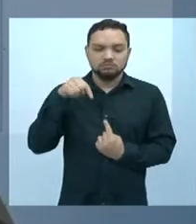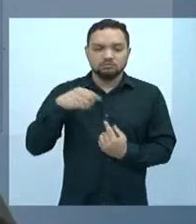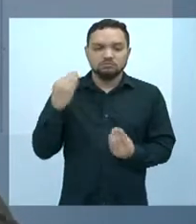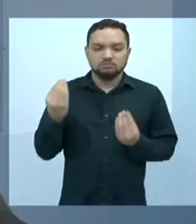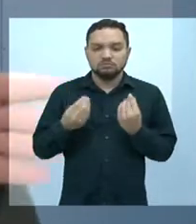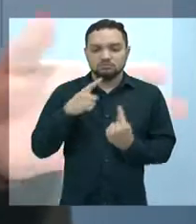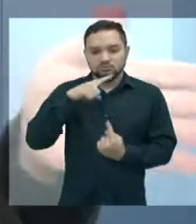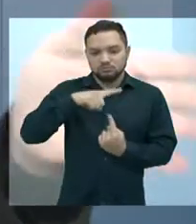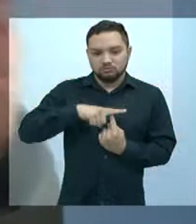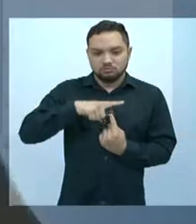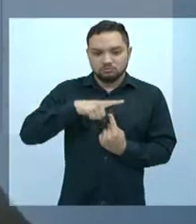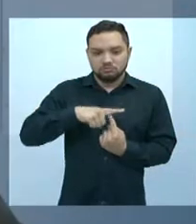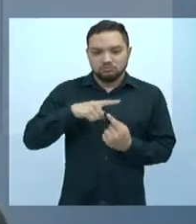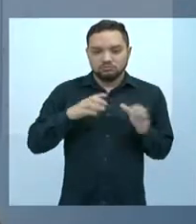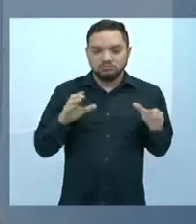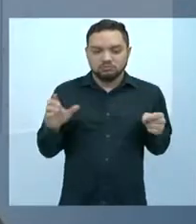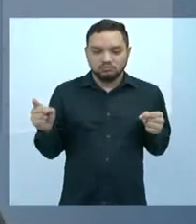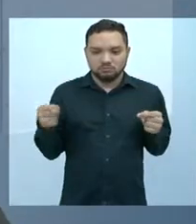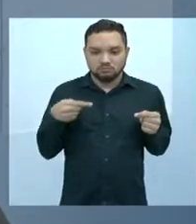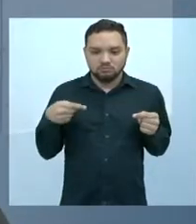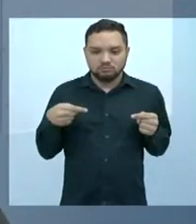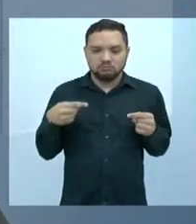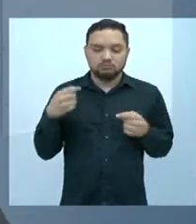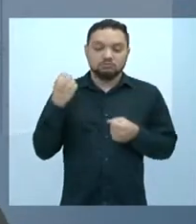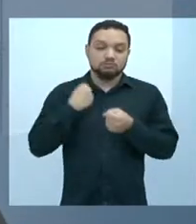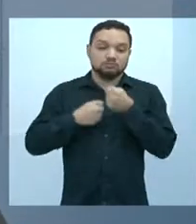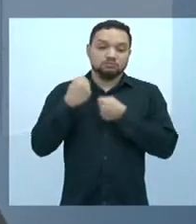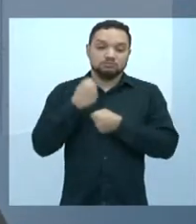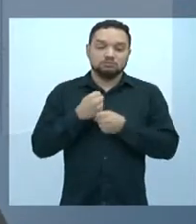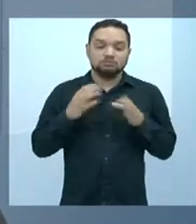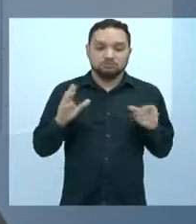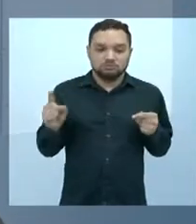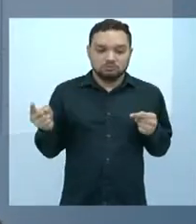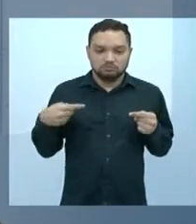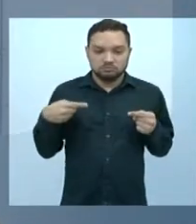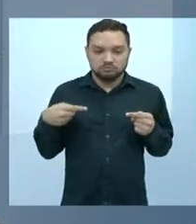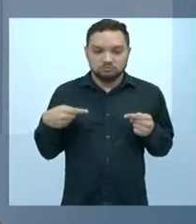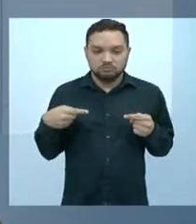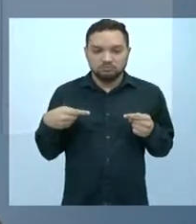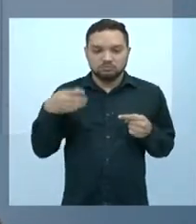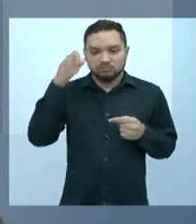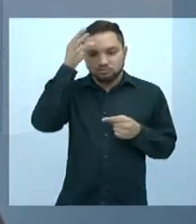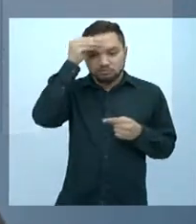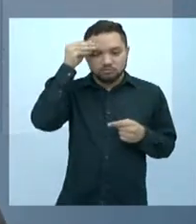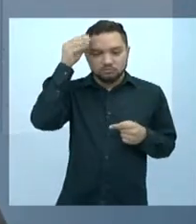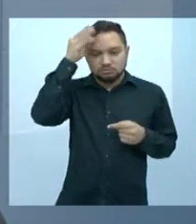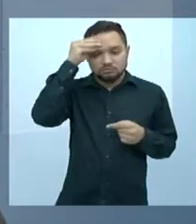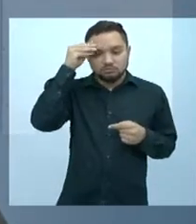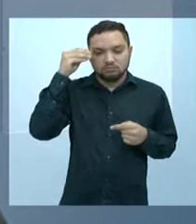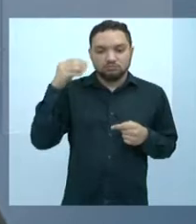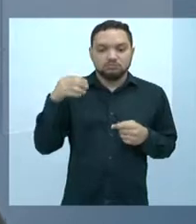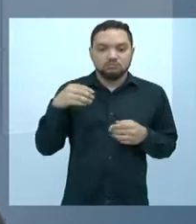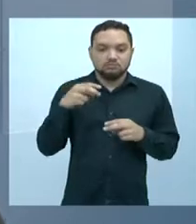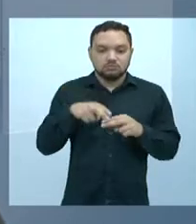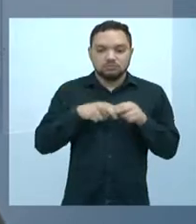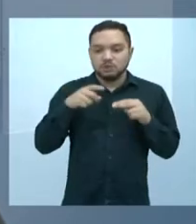Carlos Mato foi oposição até o ano passado na Assembleia Legislativa do Estado do Ceará, Camilo Santana, não conseguiu a